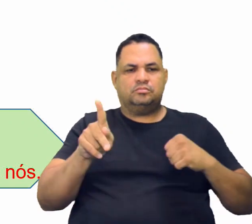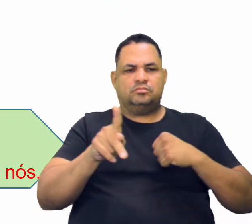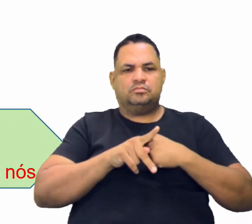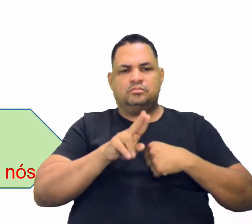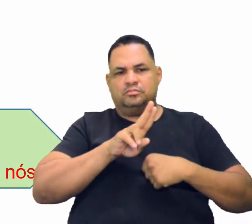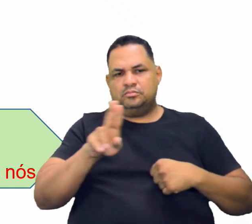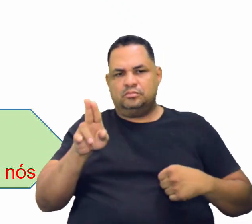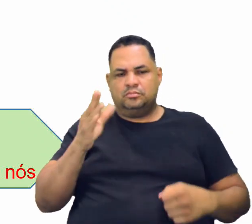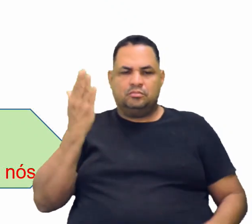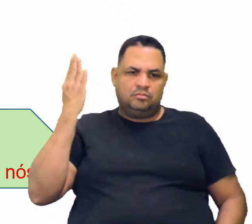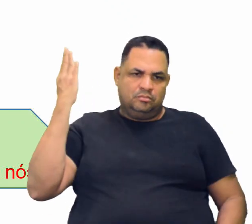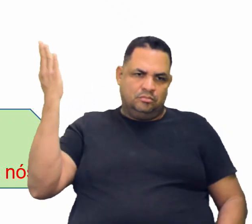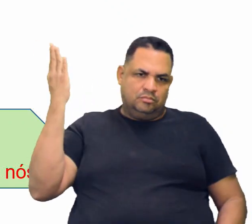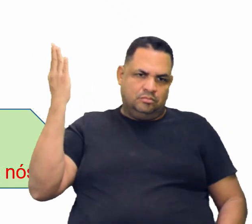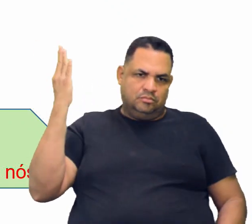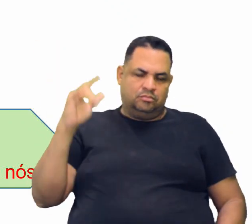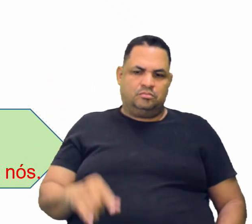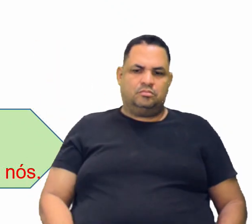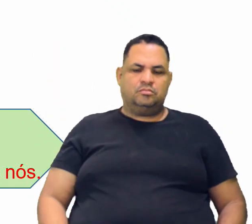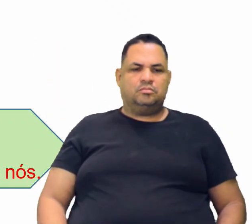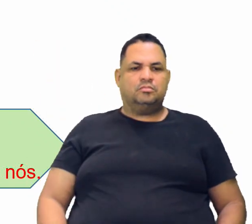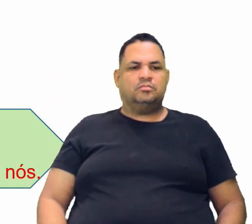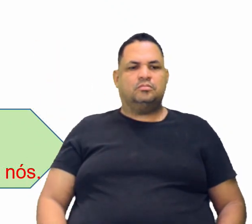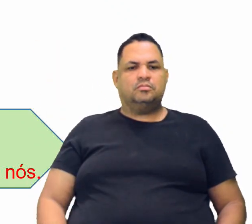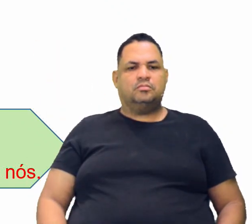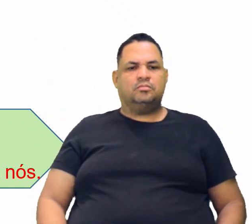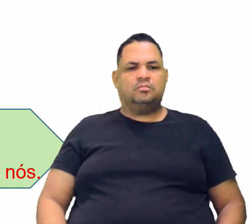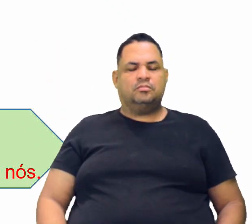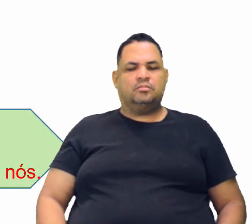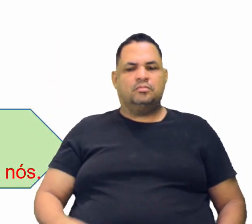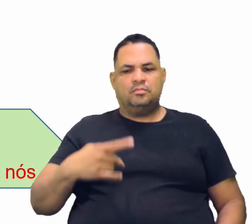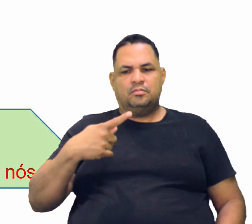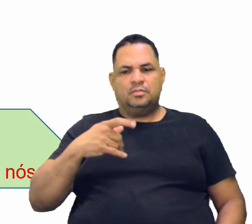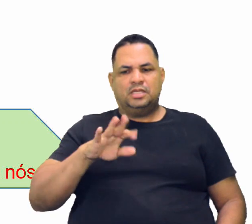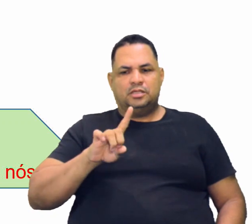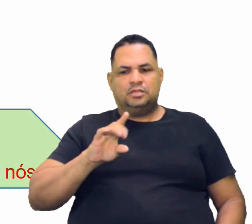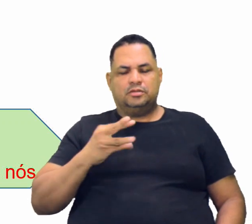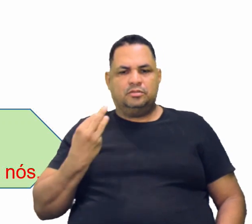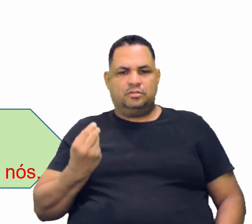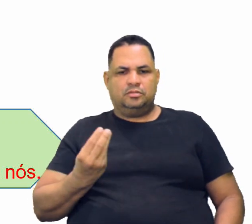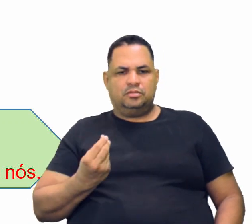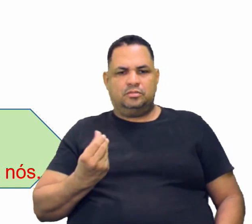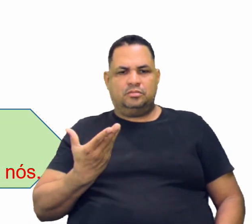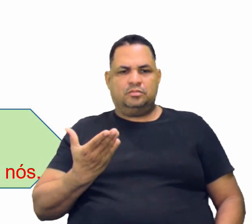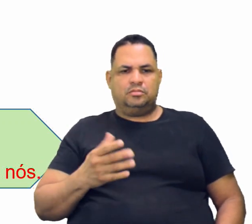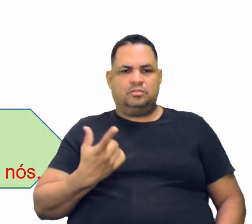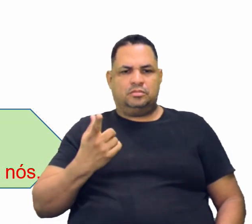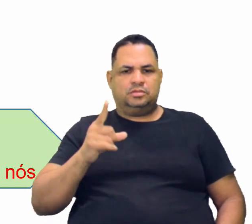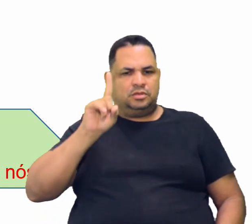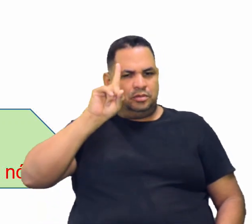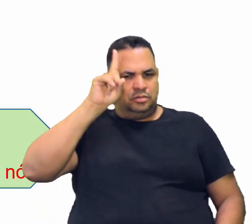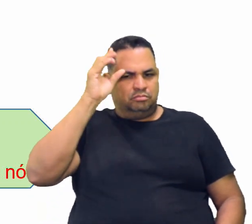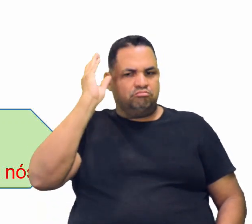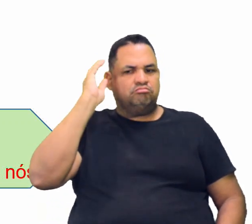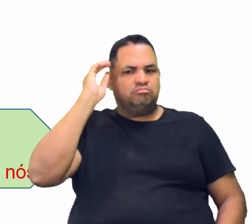pronomes. Isso, aquilo, tudo, e predicativo no plural, já foi falado. Isso são